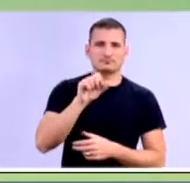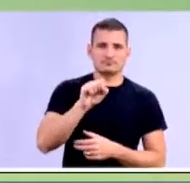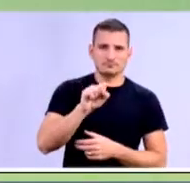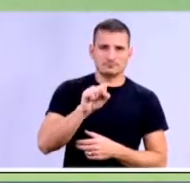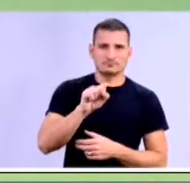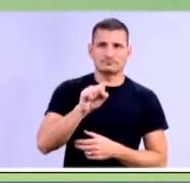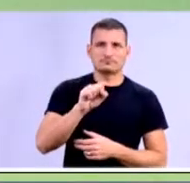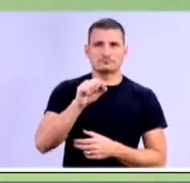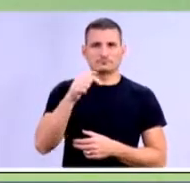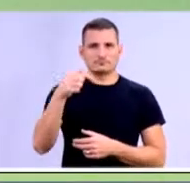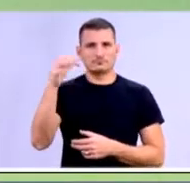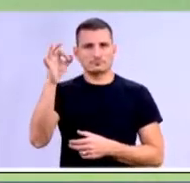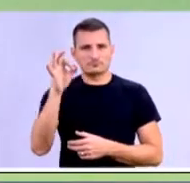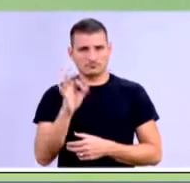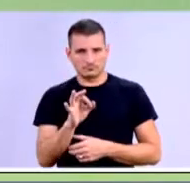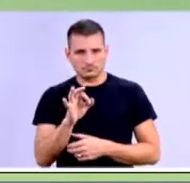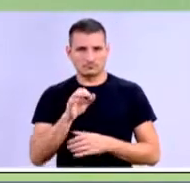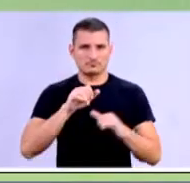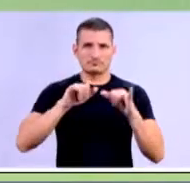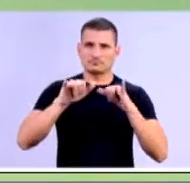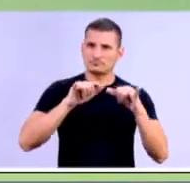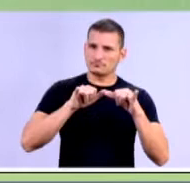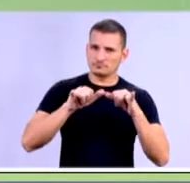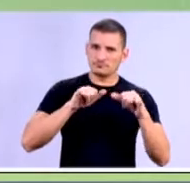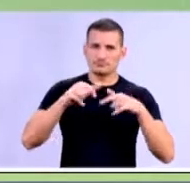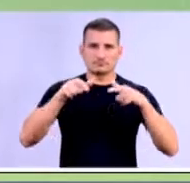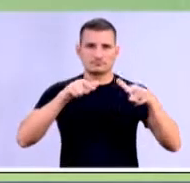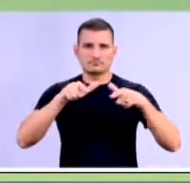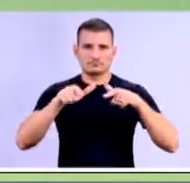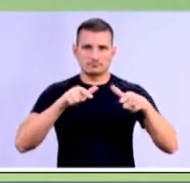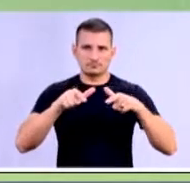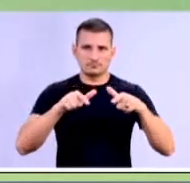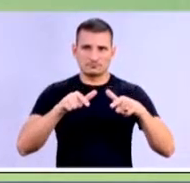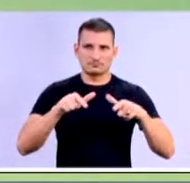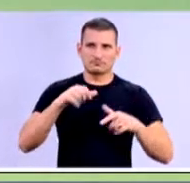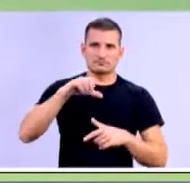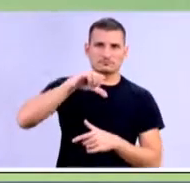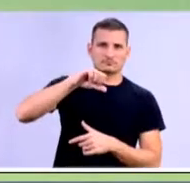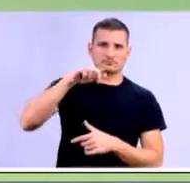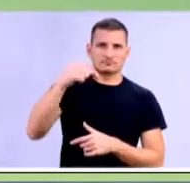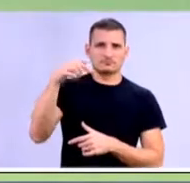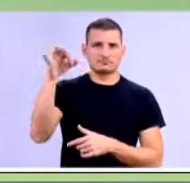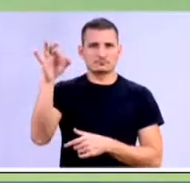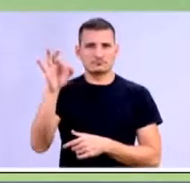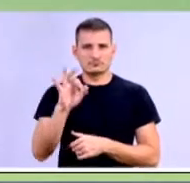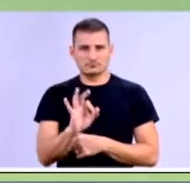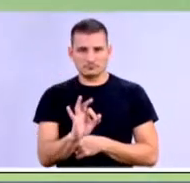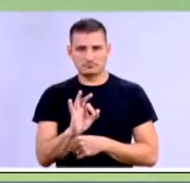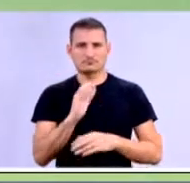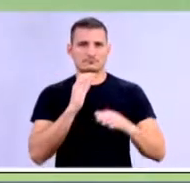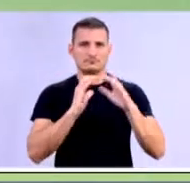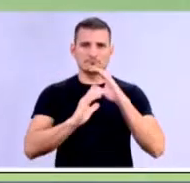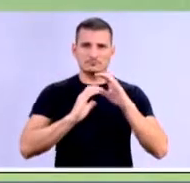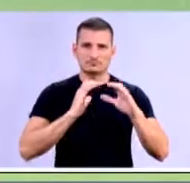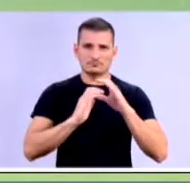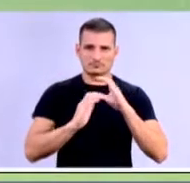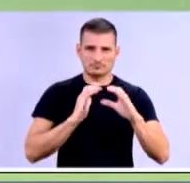87% também informação e serviços e 97%